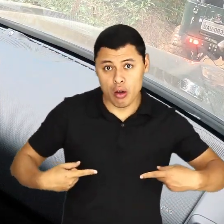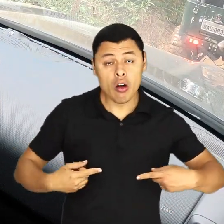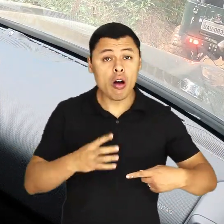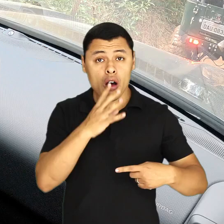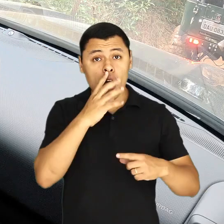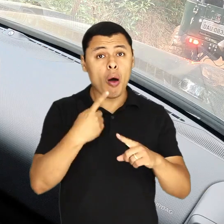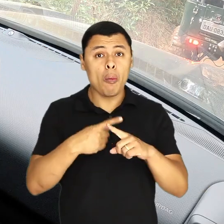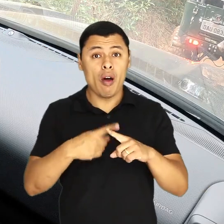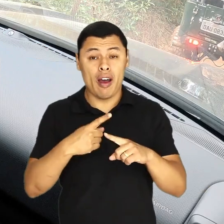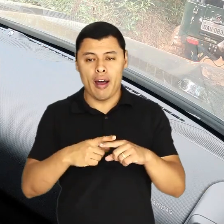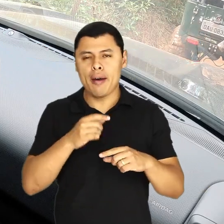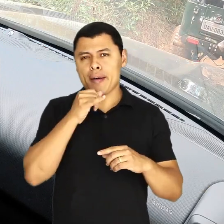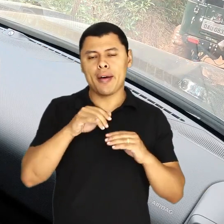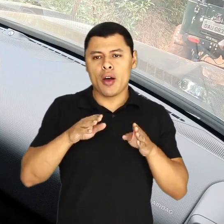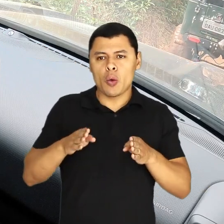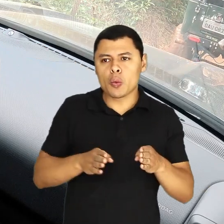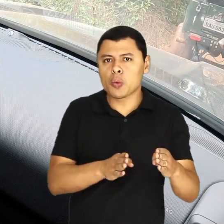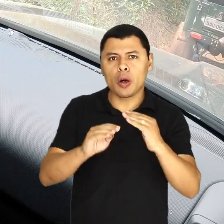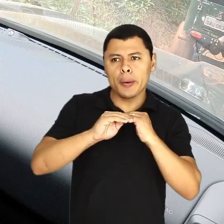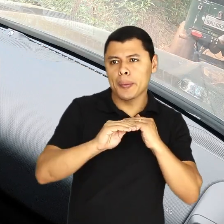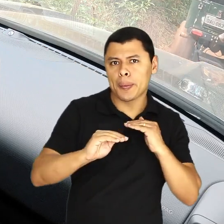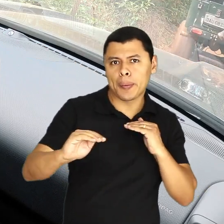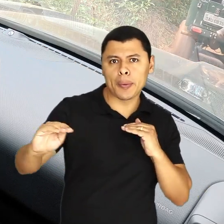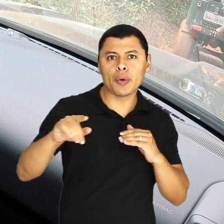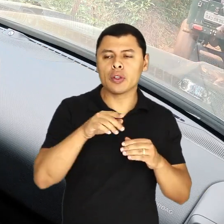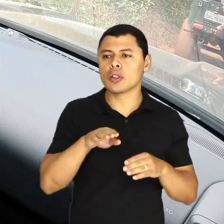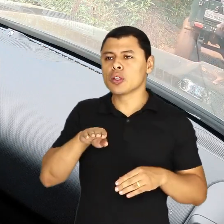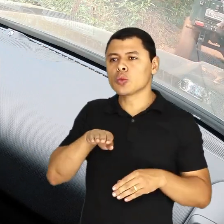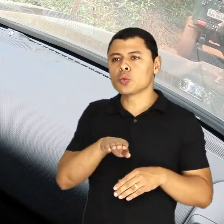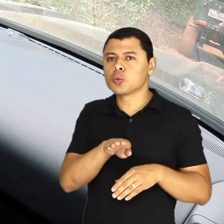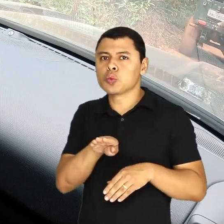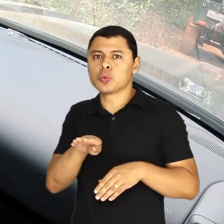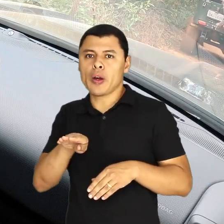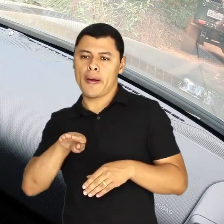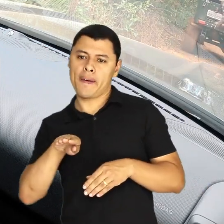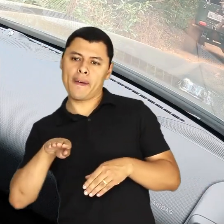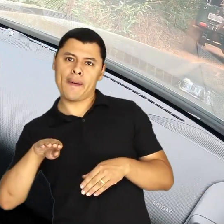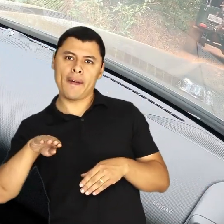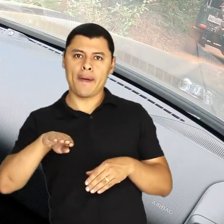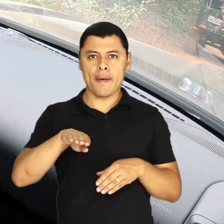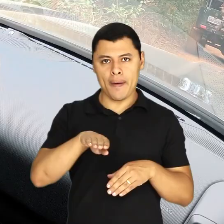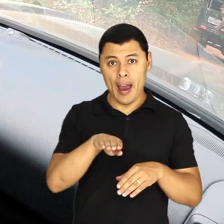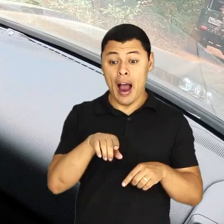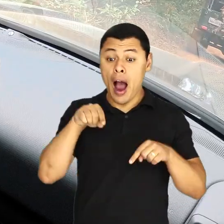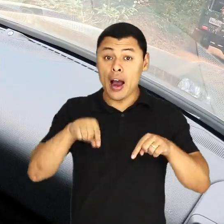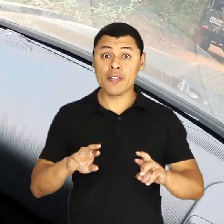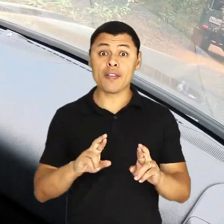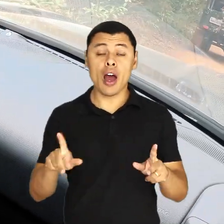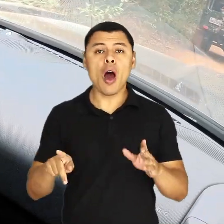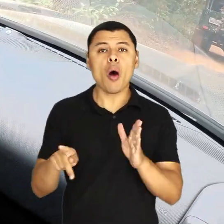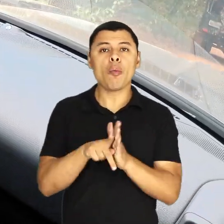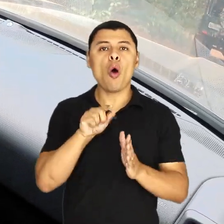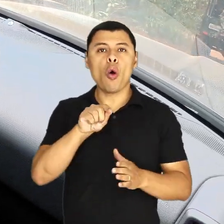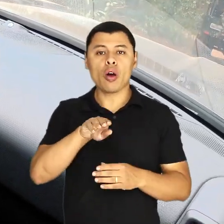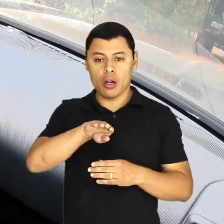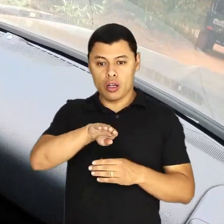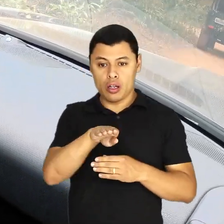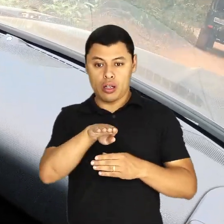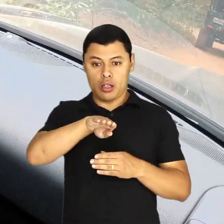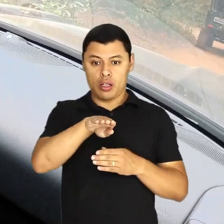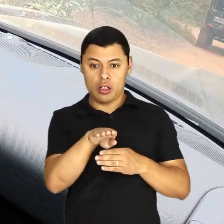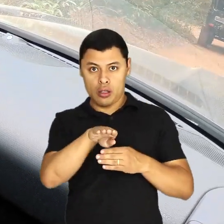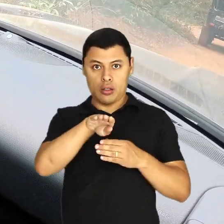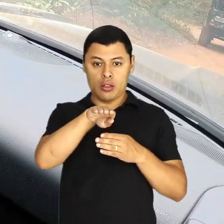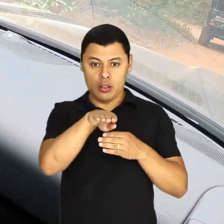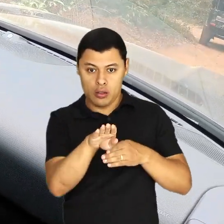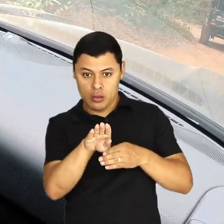importante no off-road. Lógico, em situações extremas você vai ter uma movimentação ainda, né? Uma rotação, que é muito escorregadio. Mas de forma geral você